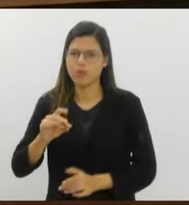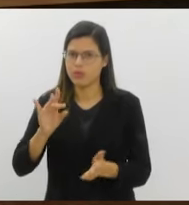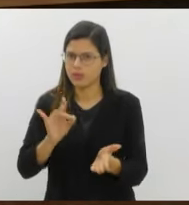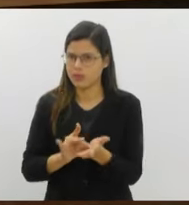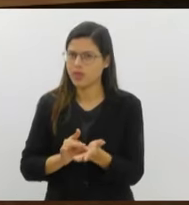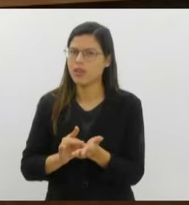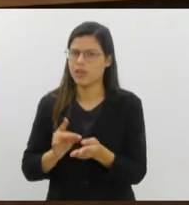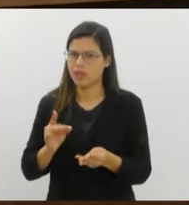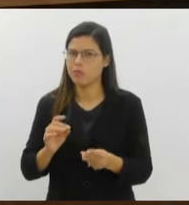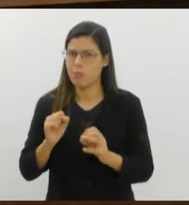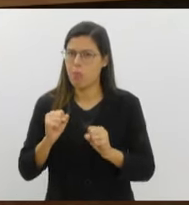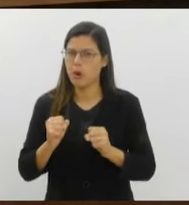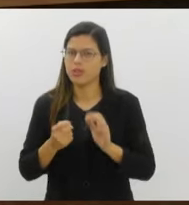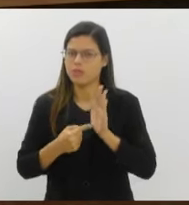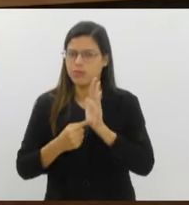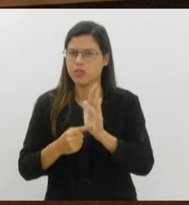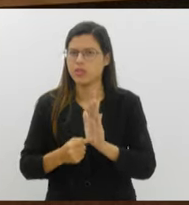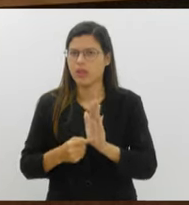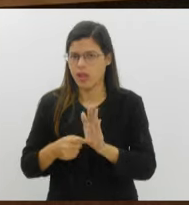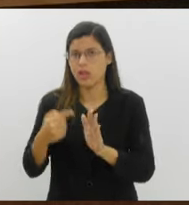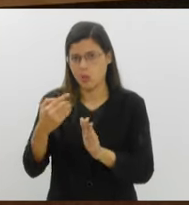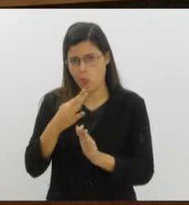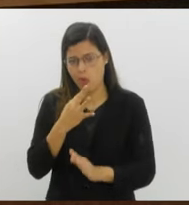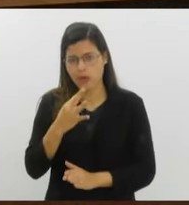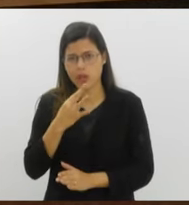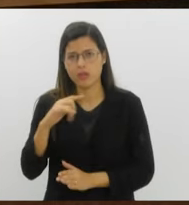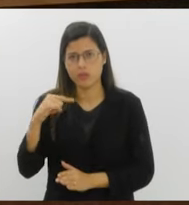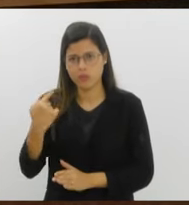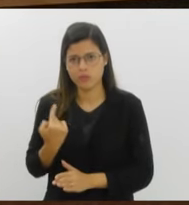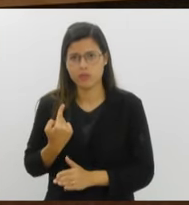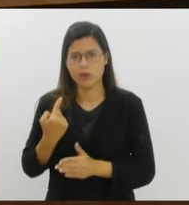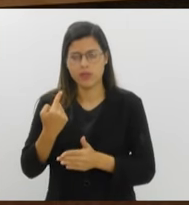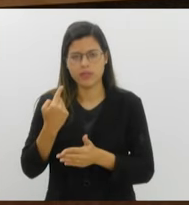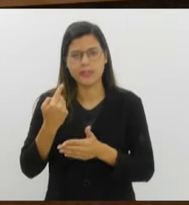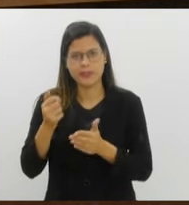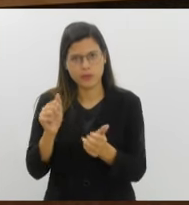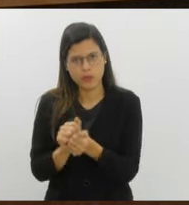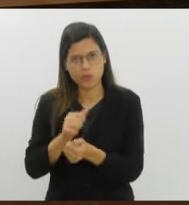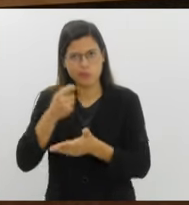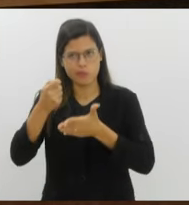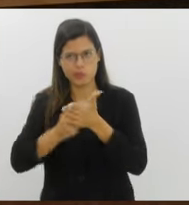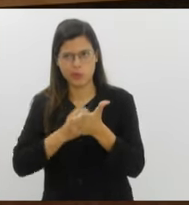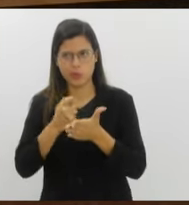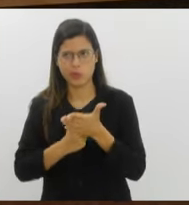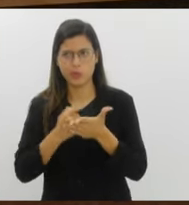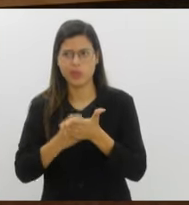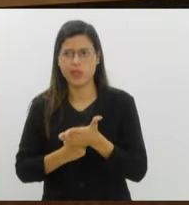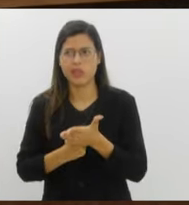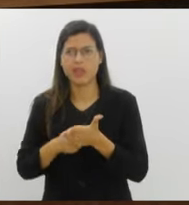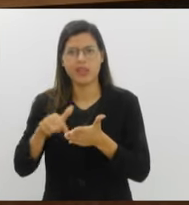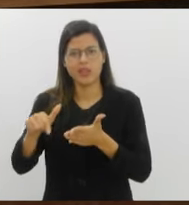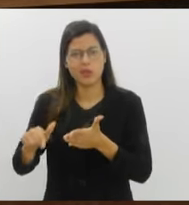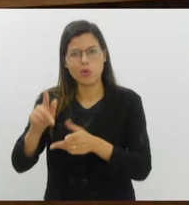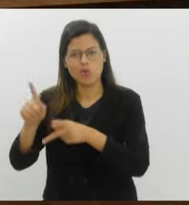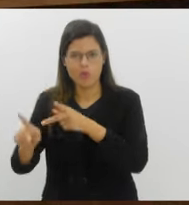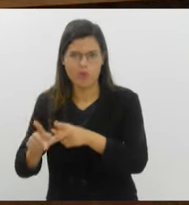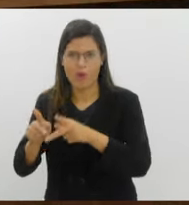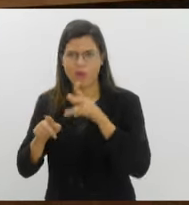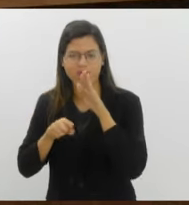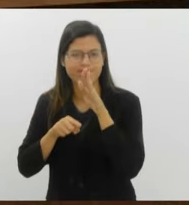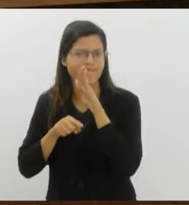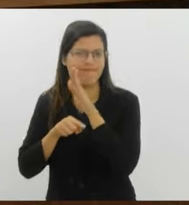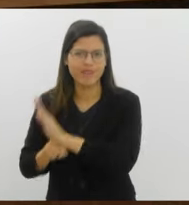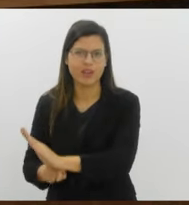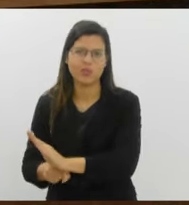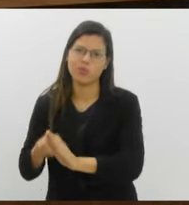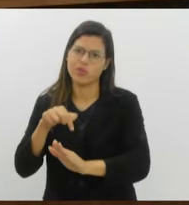Vossa Excelência. Nós guerreamos juntos nessa campanha difícil no Estado do Rio de Janeiro. E quem tem a ganhar é o povo do Estado do Rio de Janeiro, com Vossa Excelência